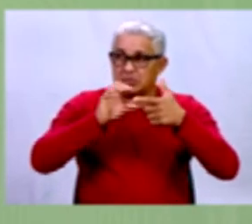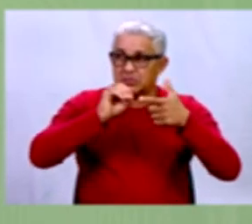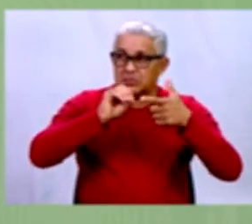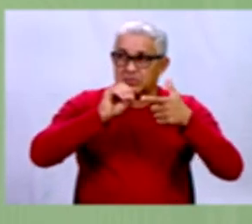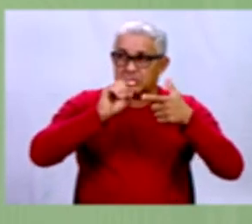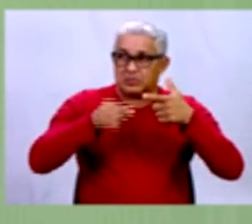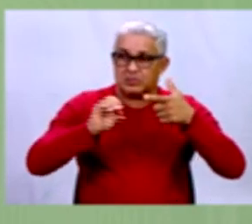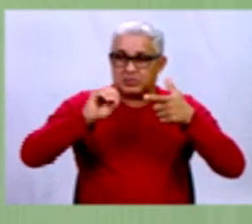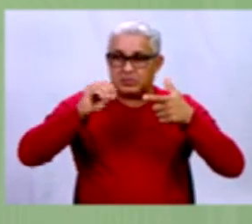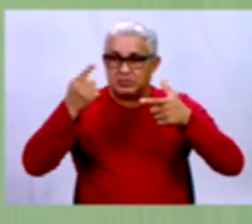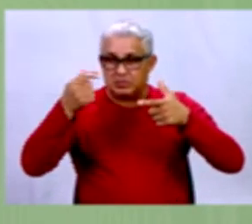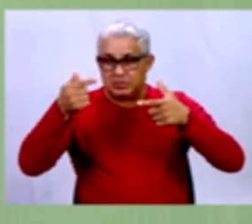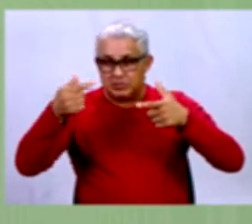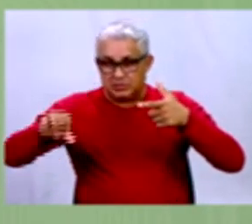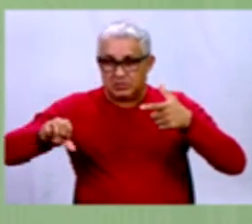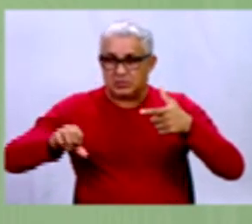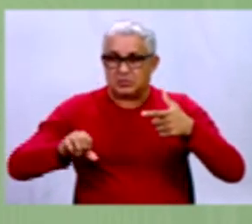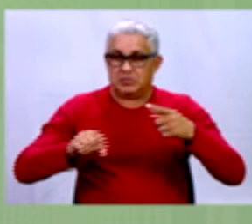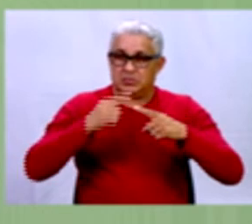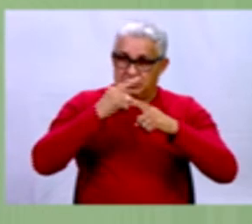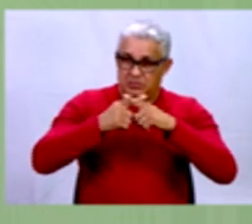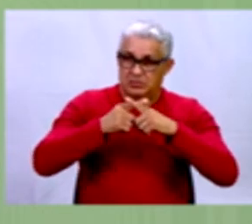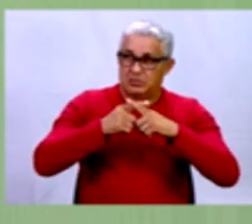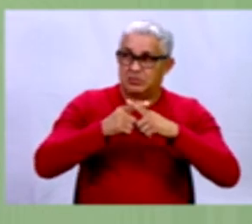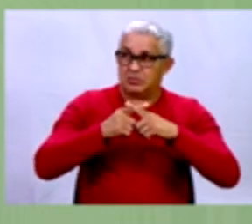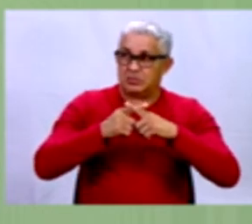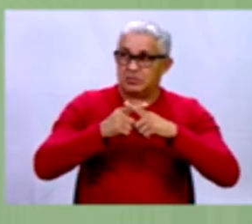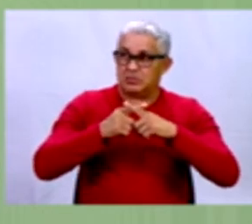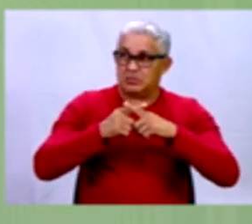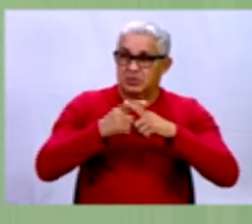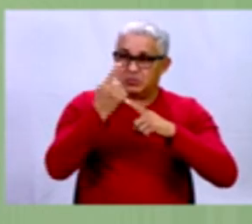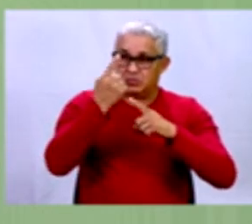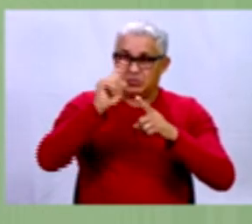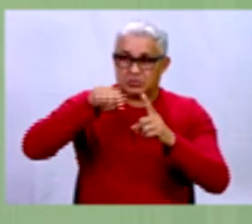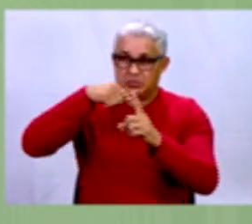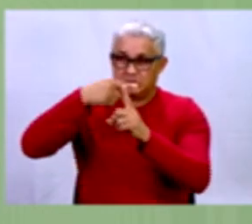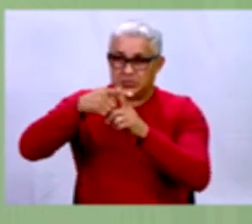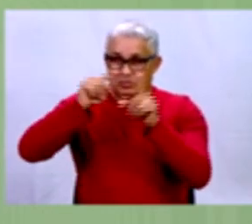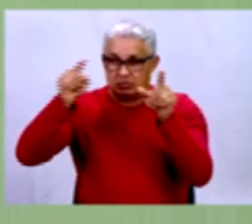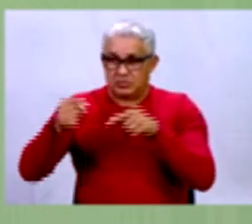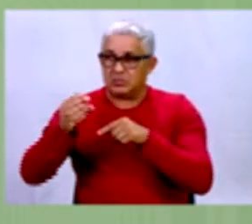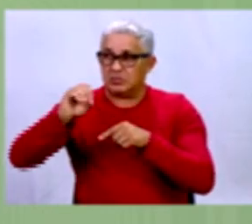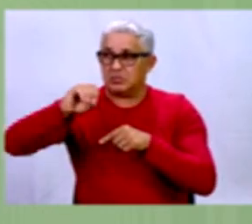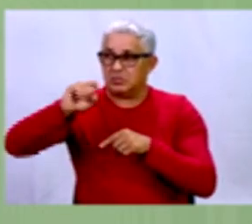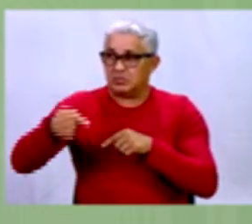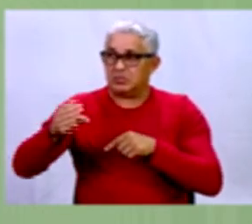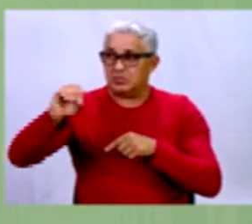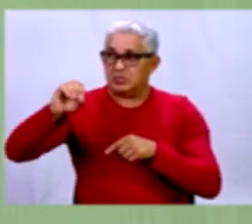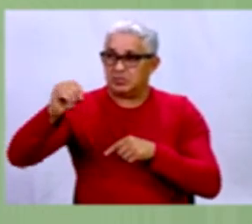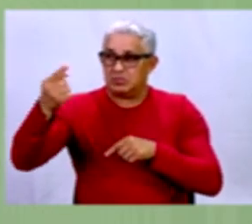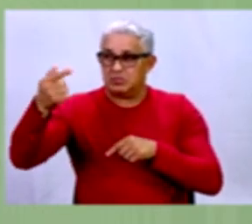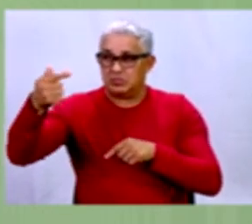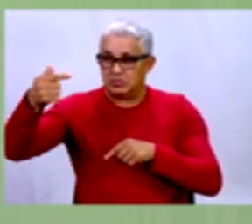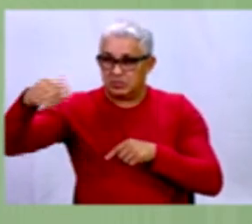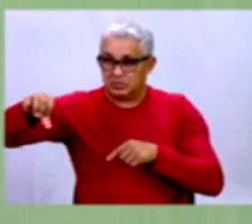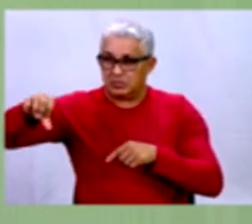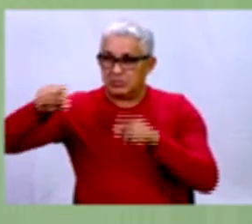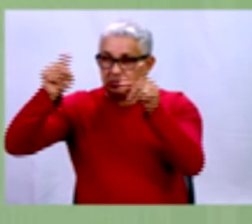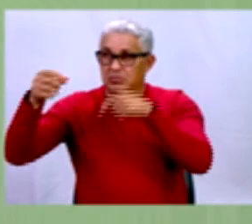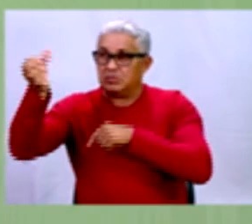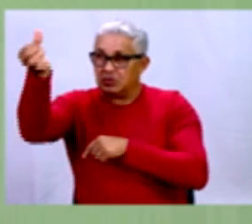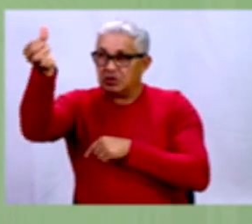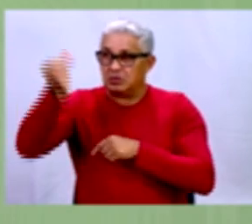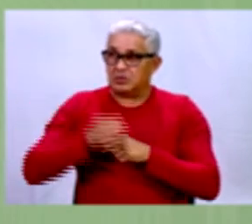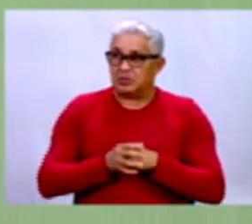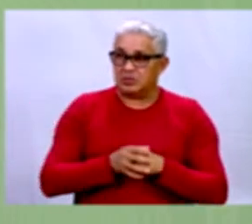0,0179, vezes 1 mais taxa elevado a tempo, 1 mais 0,0179 elevado a 6.